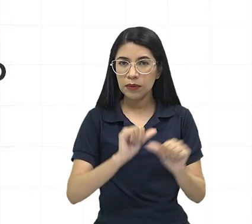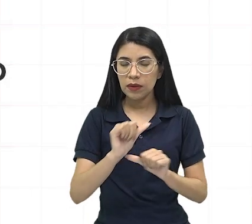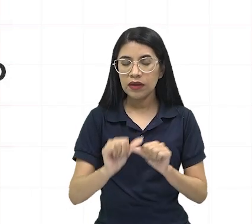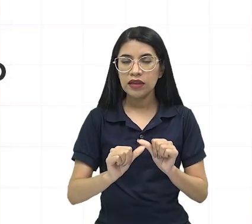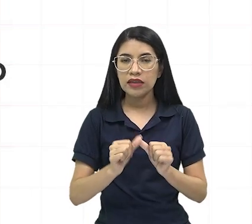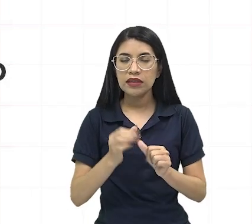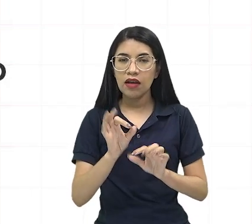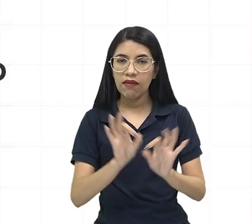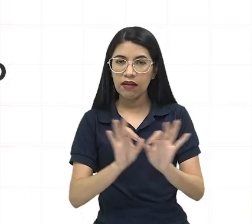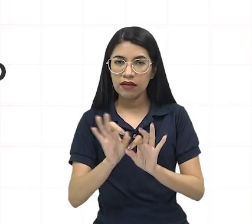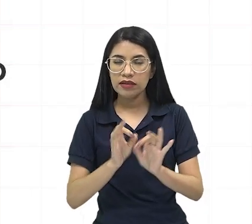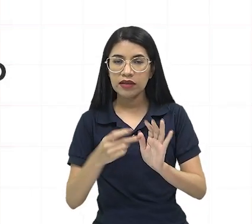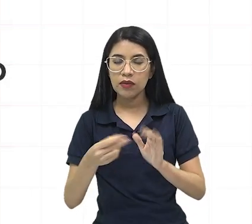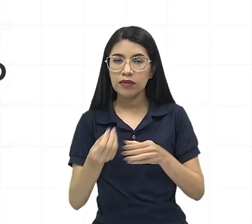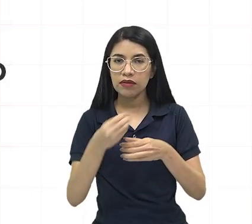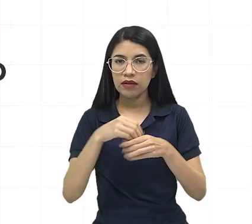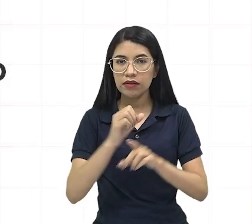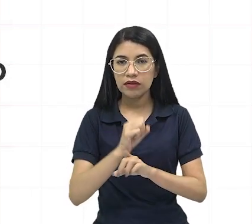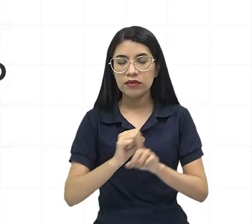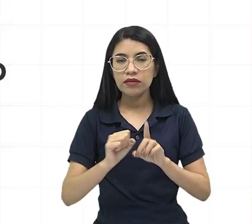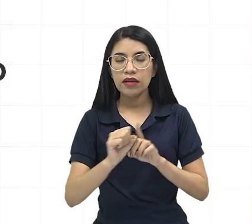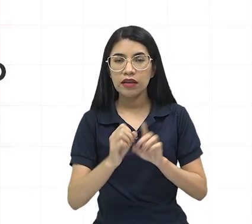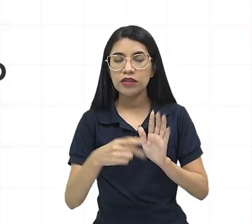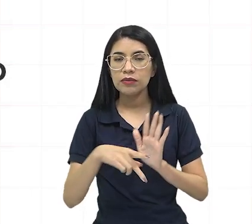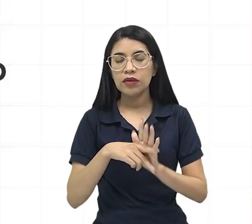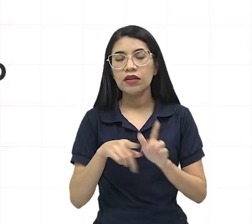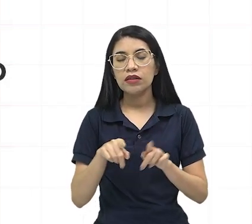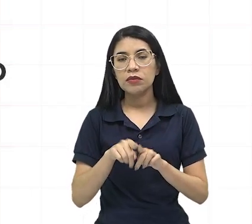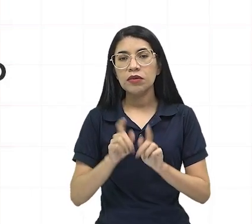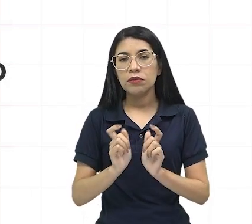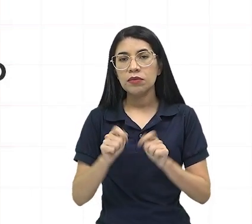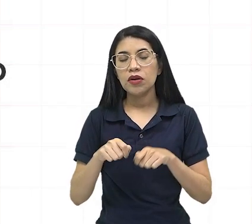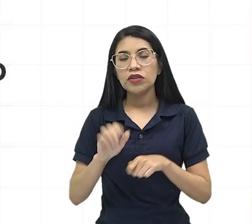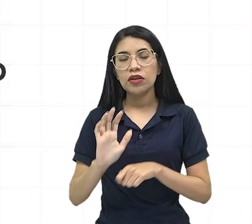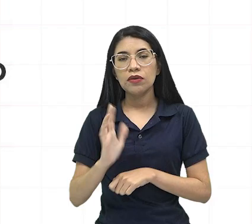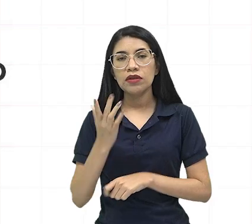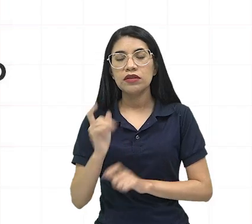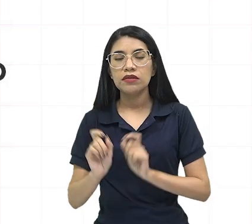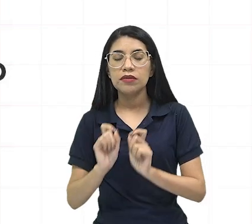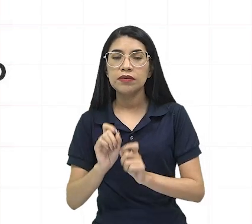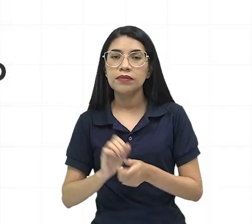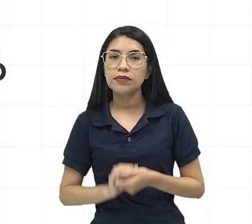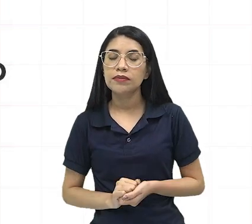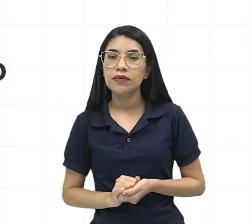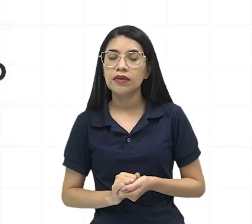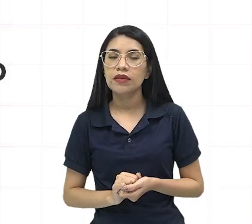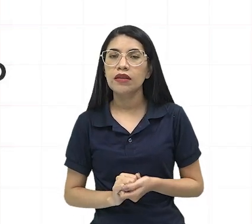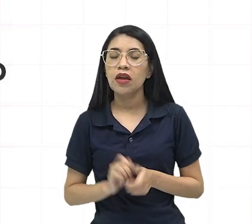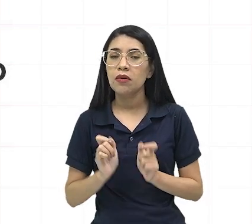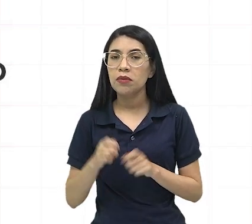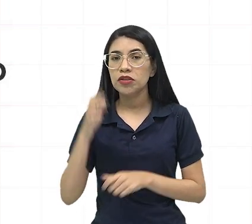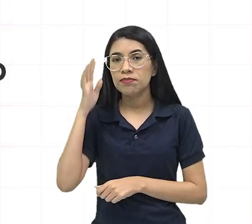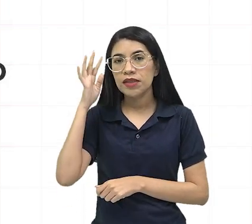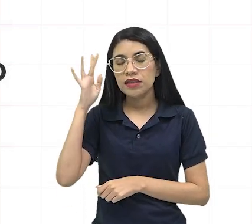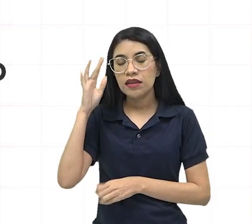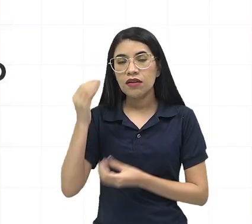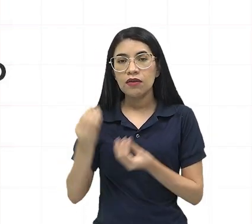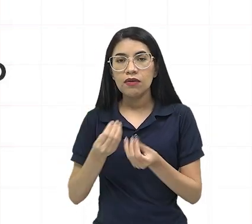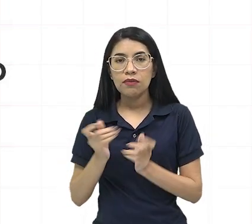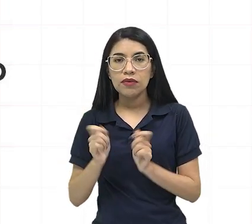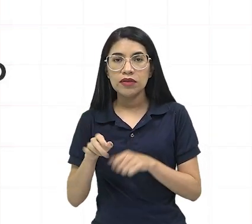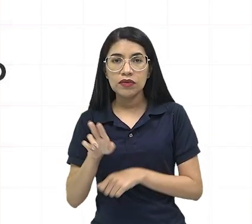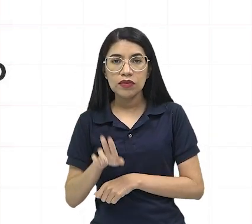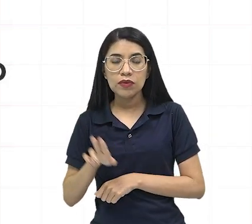sua dinâmica social e econômica, ela pode, ao invés disso, pensar em formas de